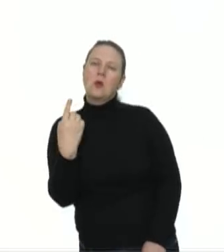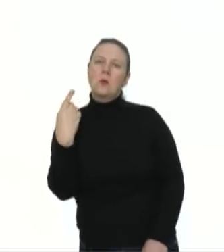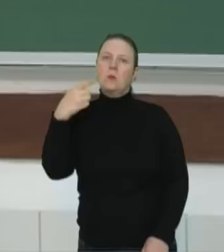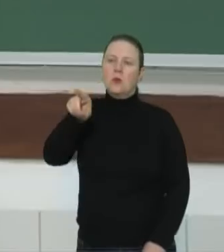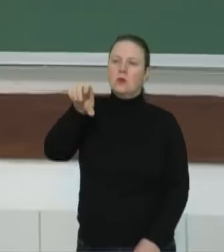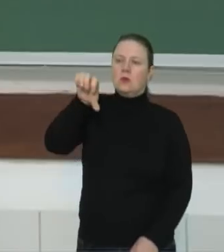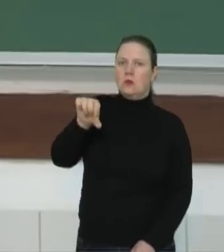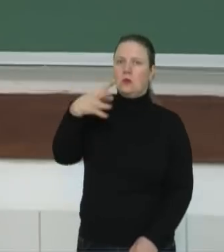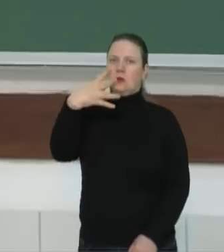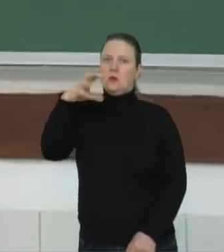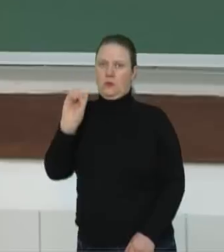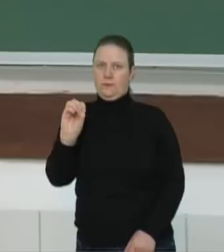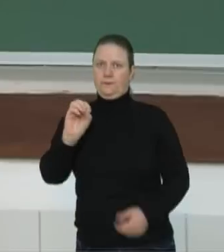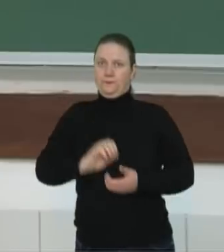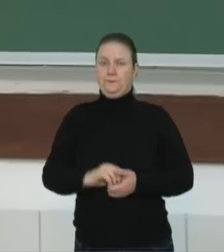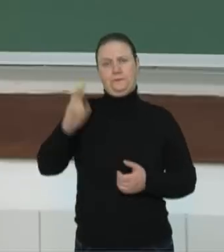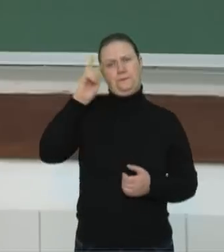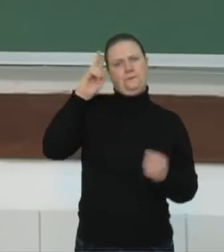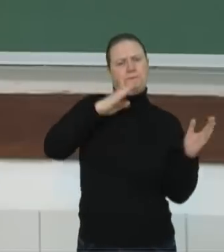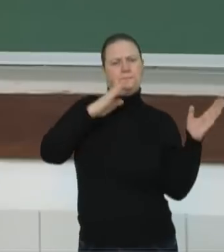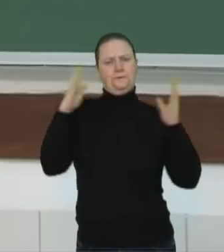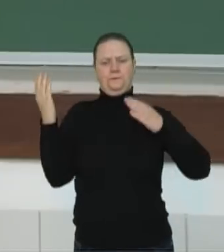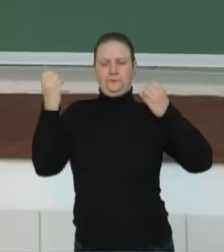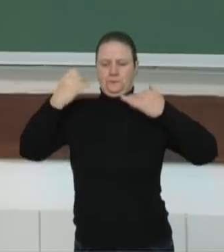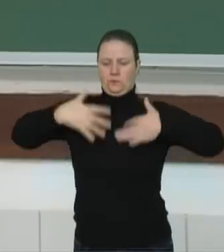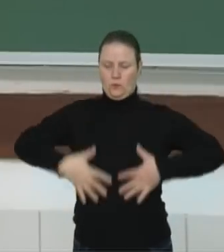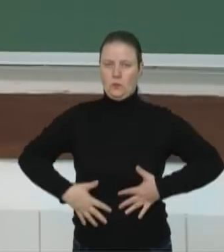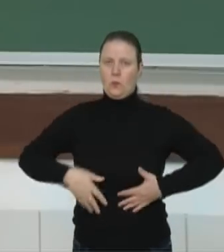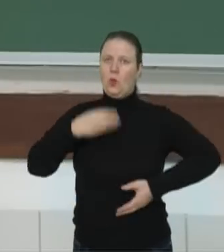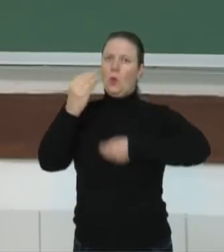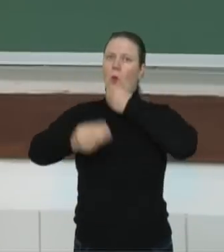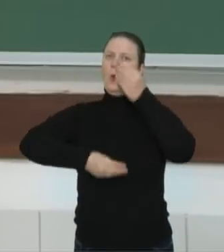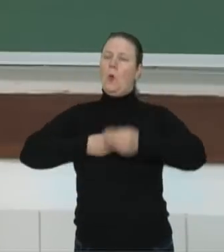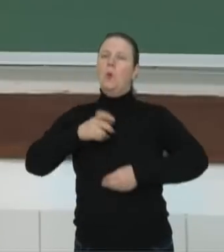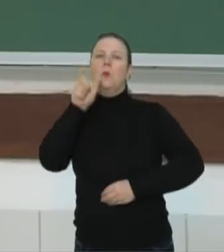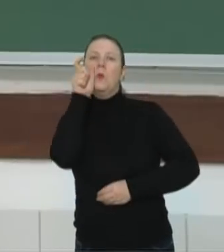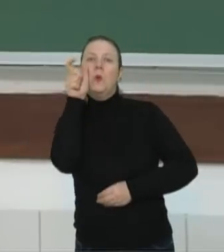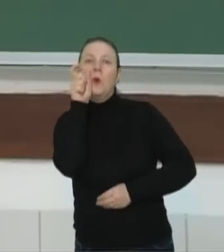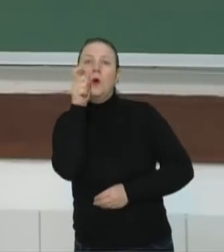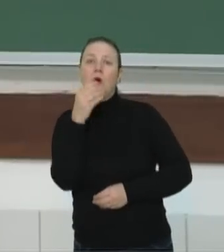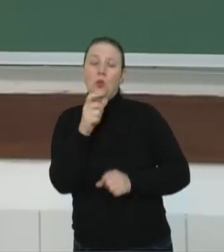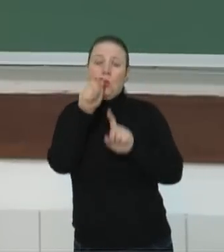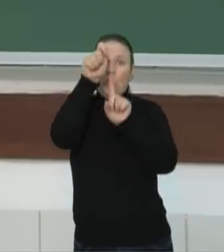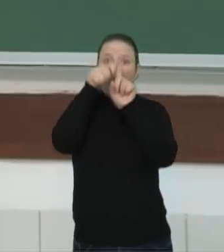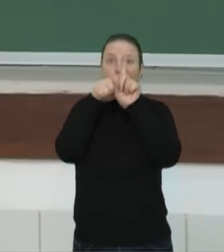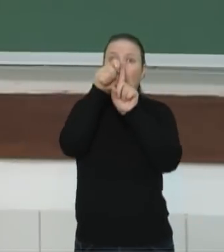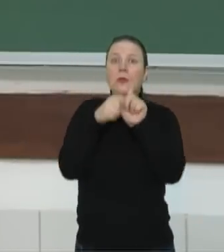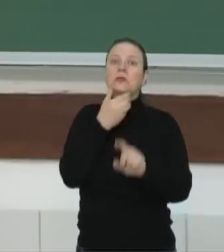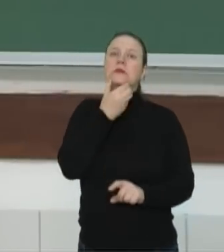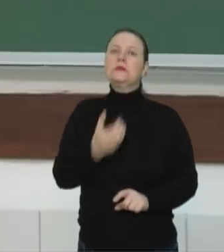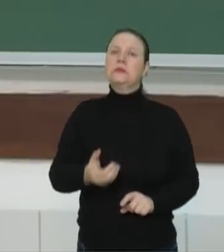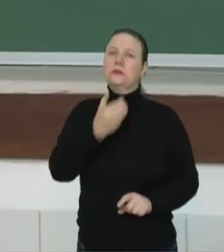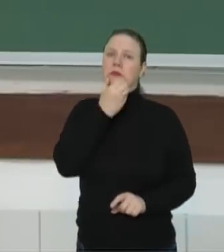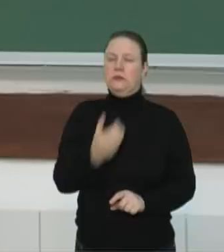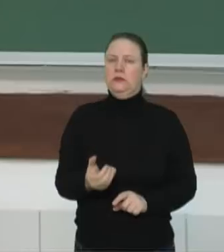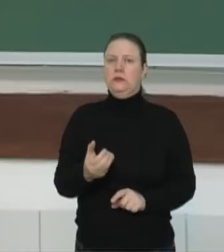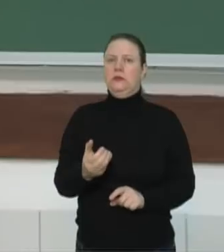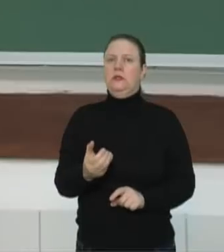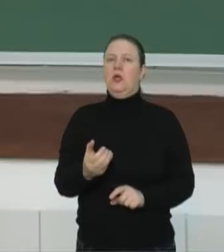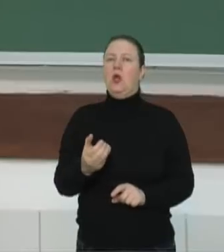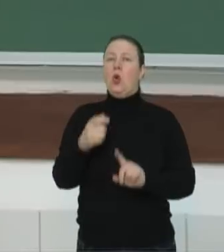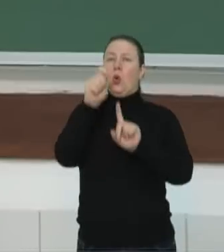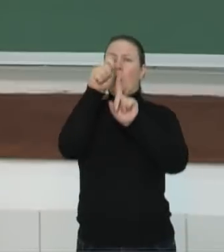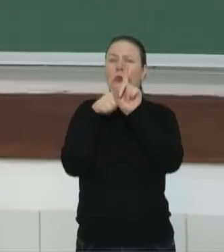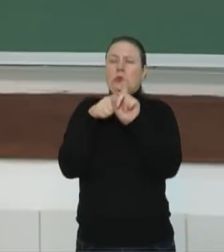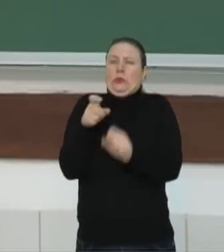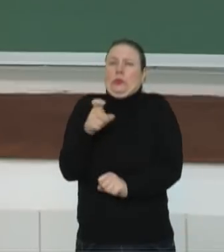1861-1940. A história é a seguinte, como vocês viram, era dezembro. Dezembro nos Estados Unidos é um dos